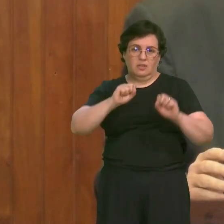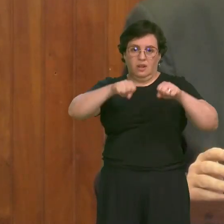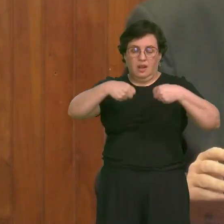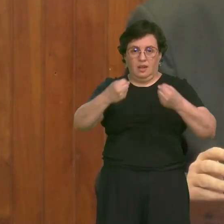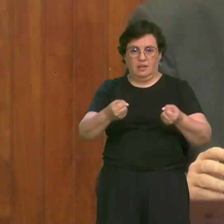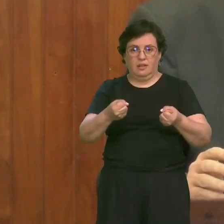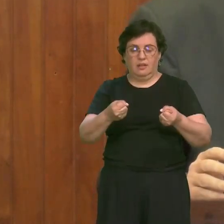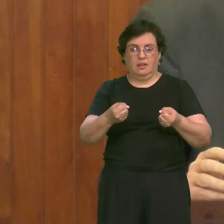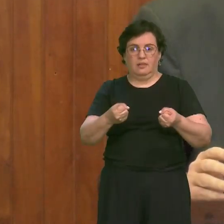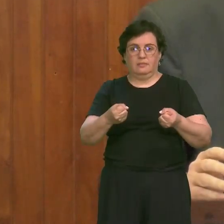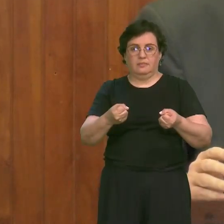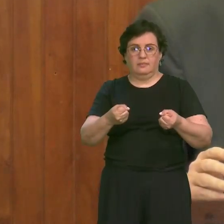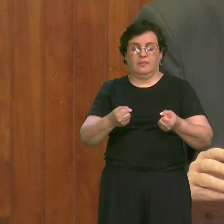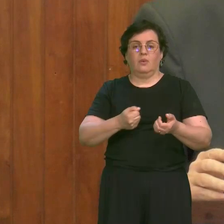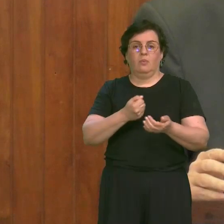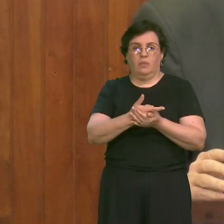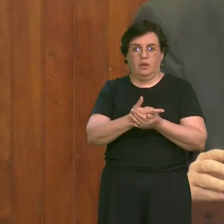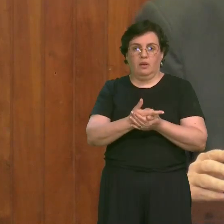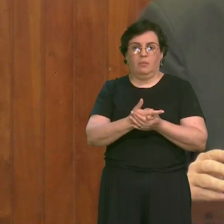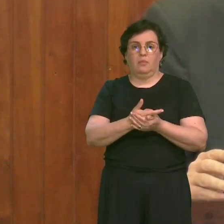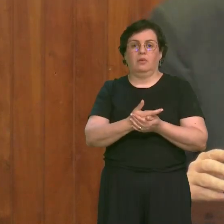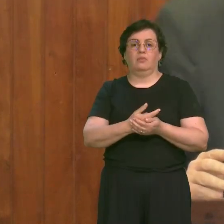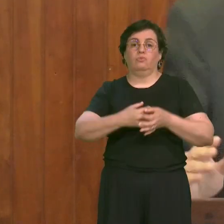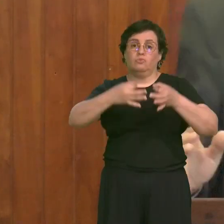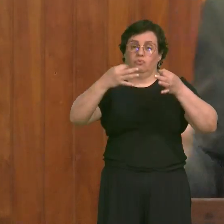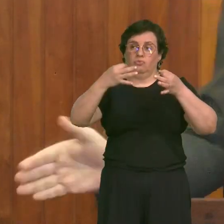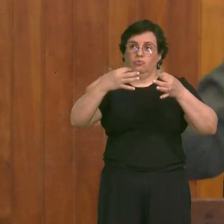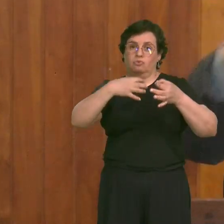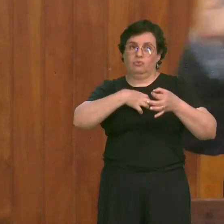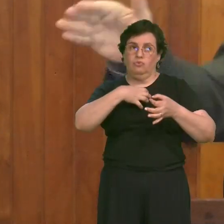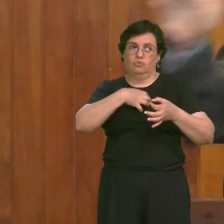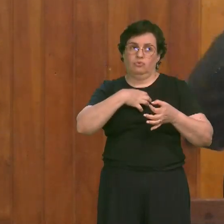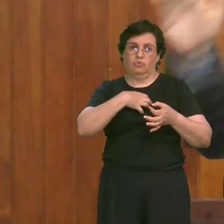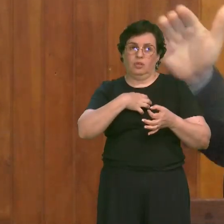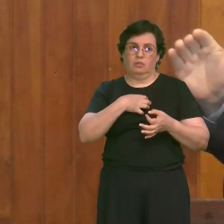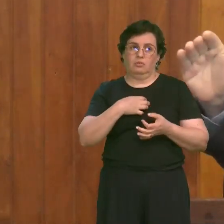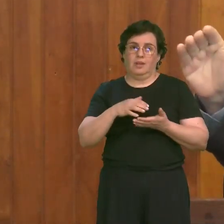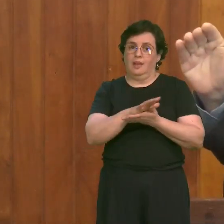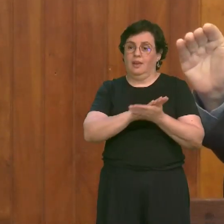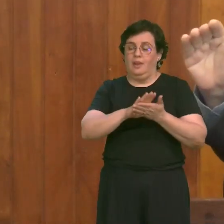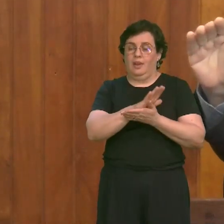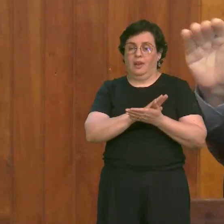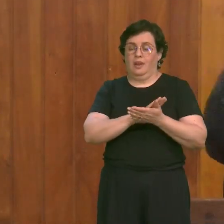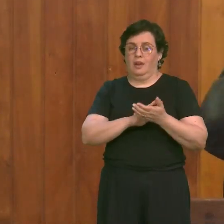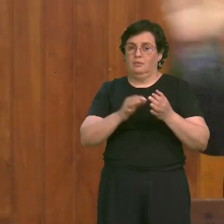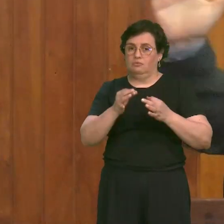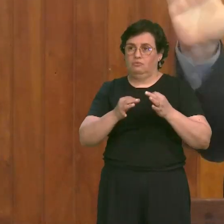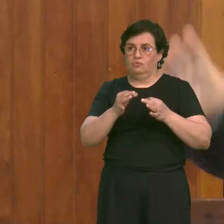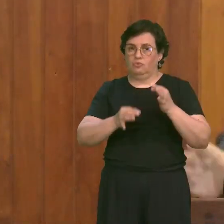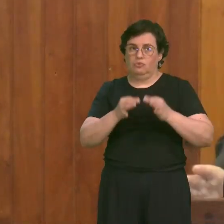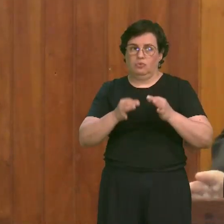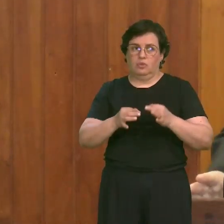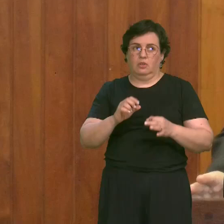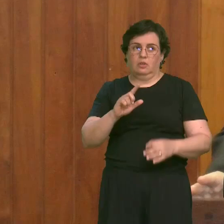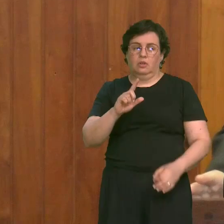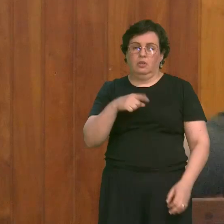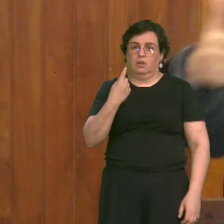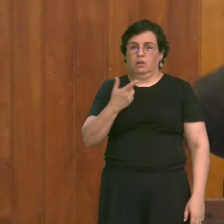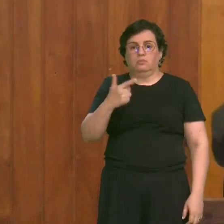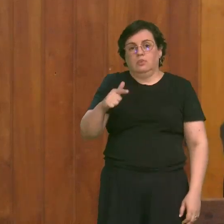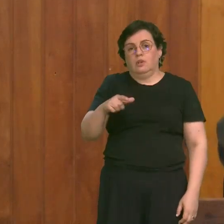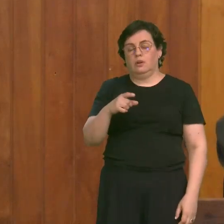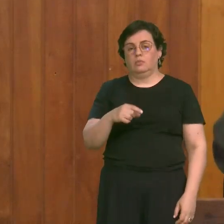para que houvesse então o pagamento de uma forma a não ser nada judicializado e não corremos nem o risco